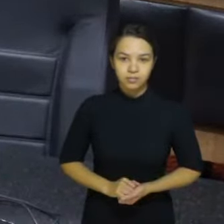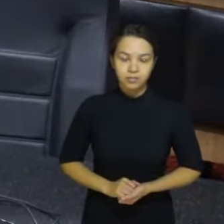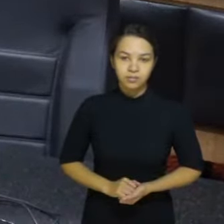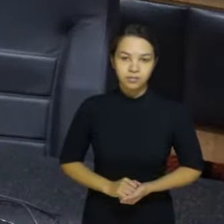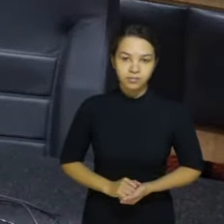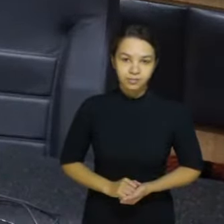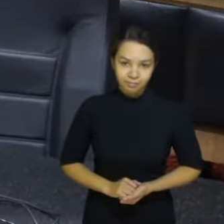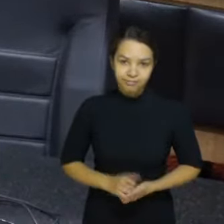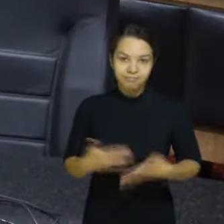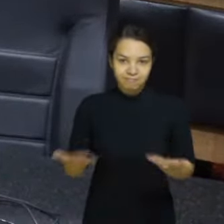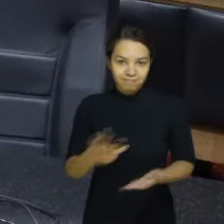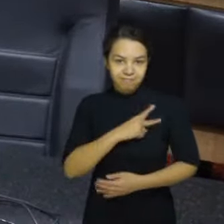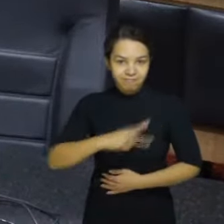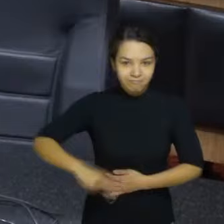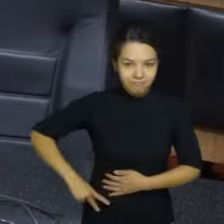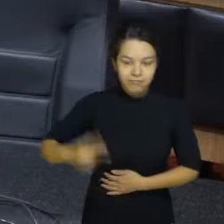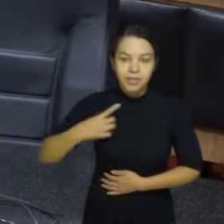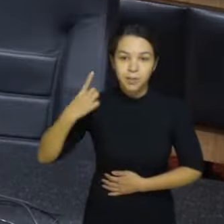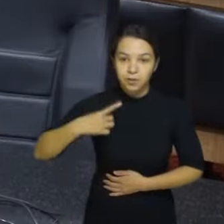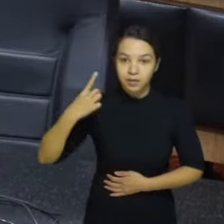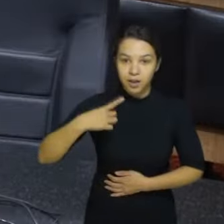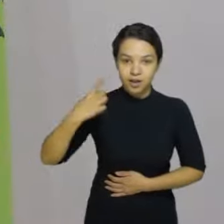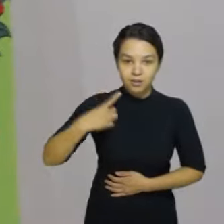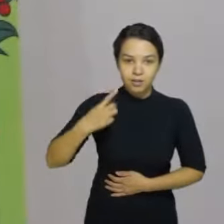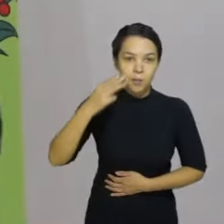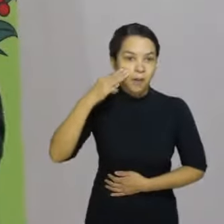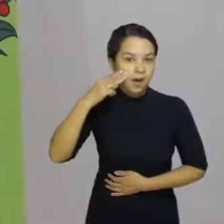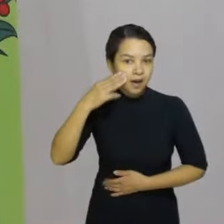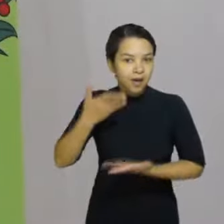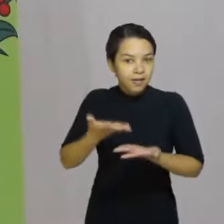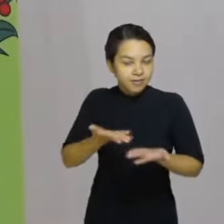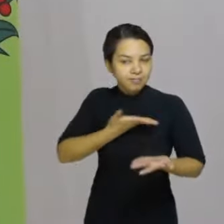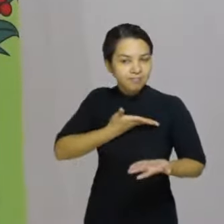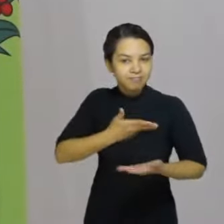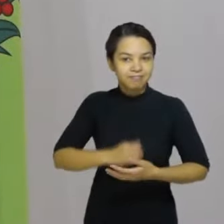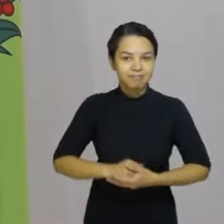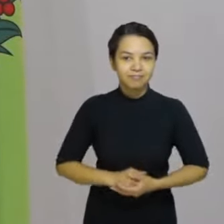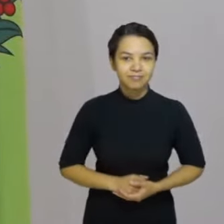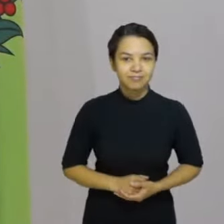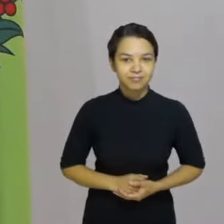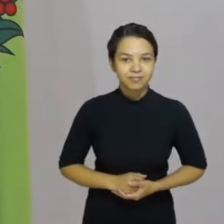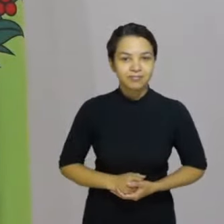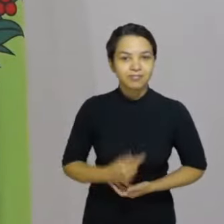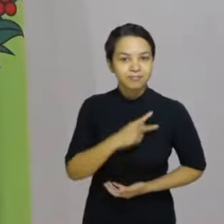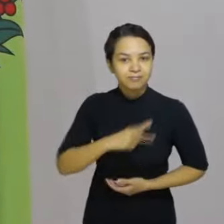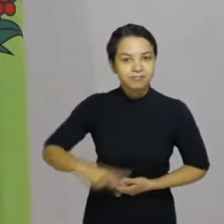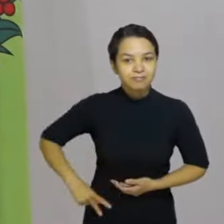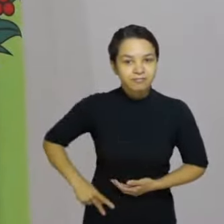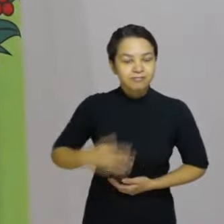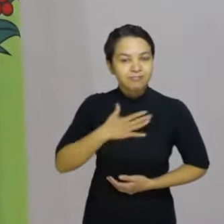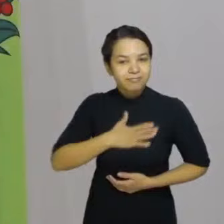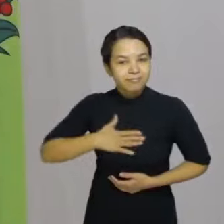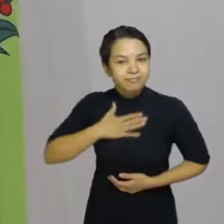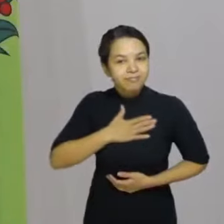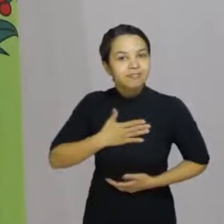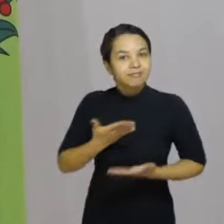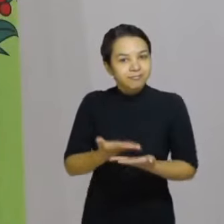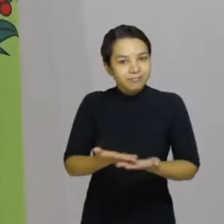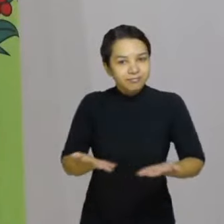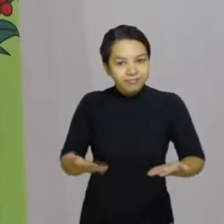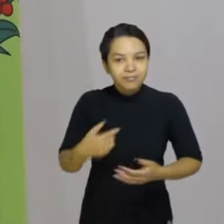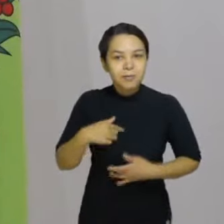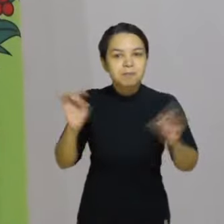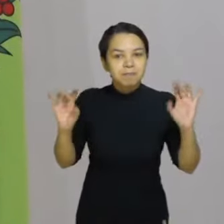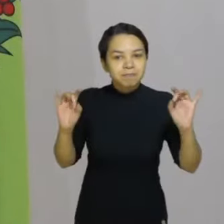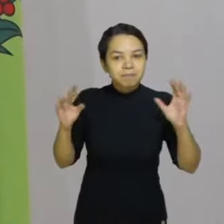Querido presidente, deputado Marcos da Rosa, amigo, orgulho ser presidido por Vossa Excelência. Sempre um privilégio, eu me sinto feliz